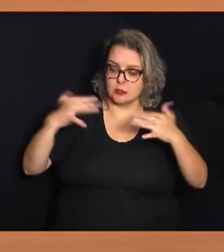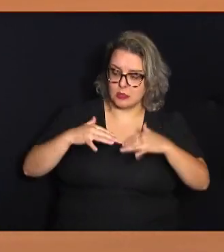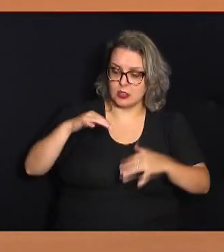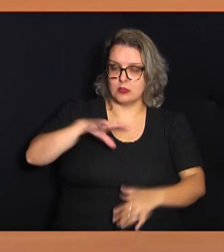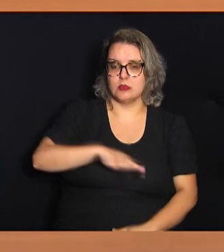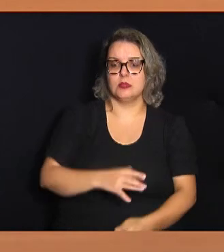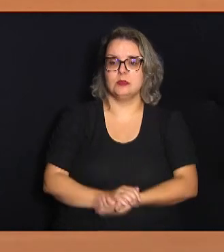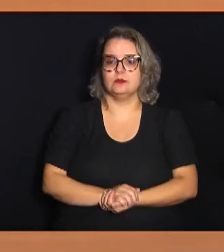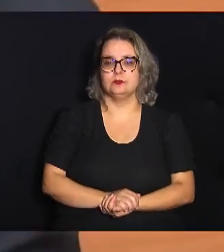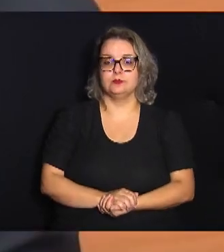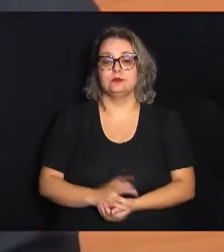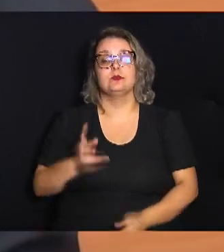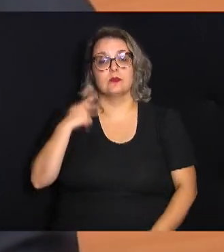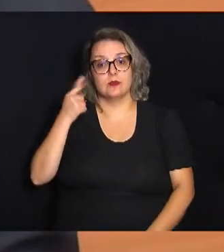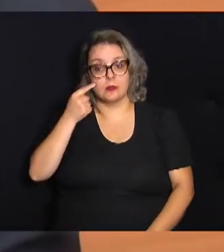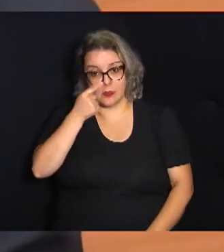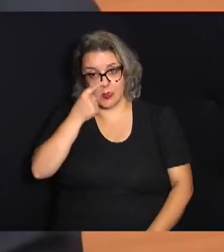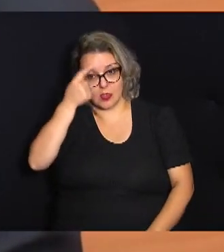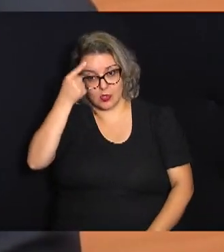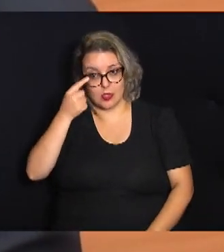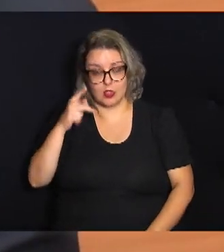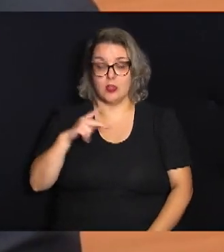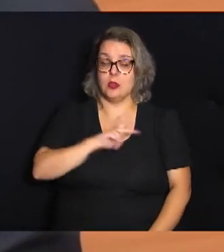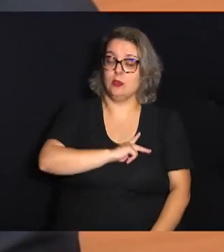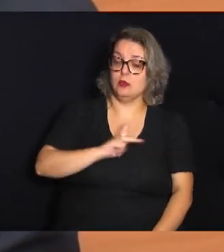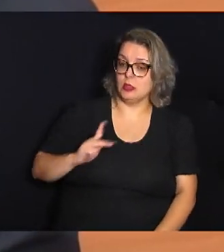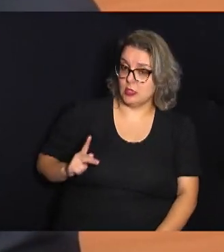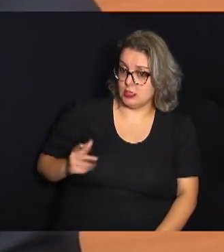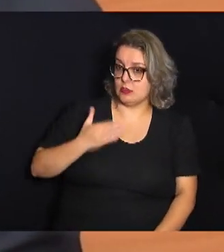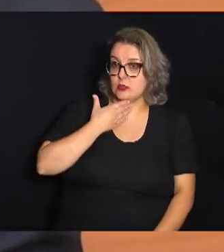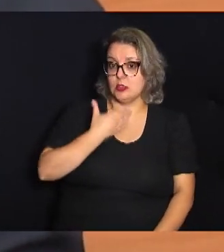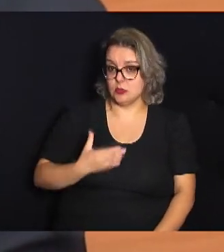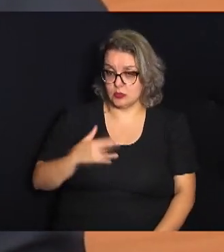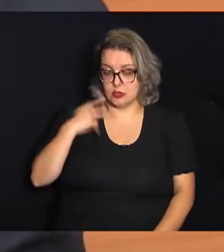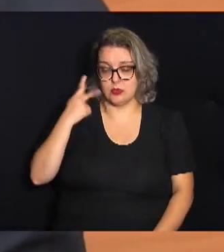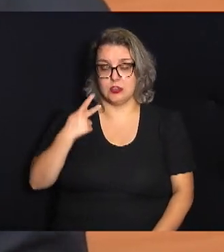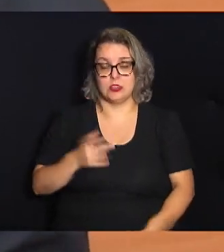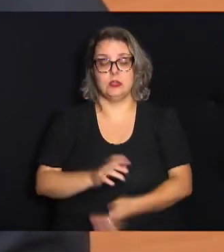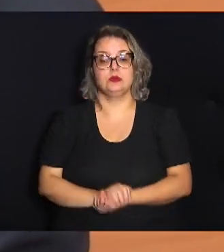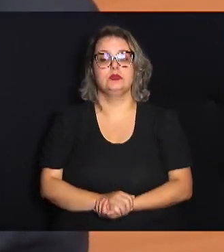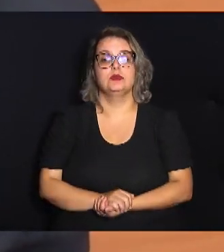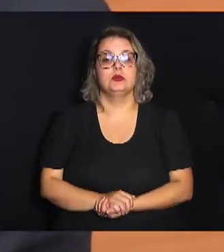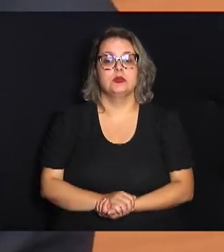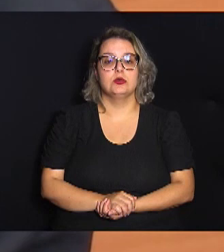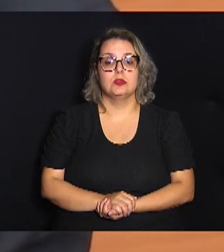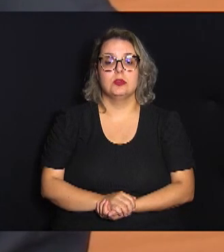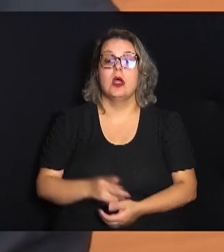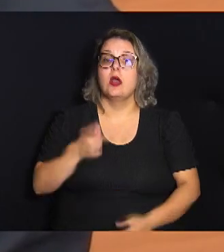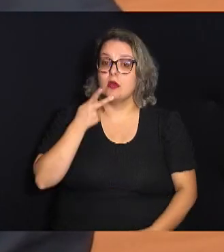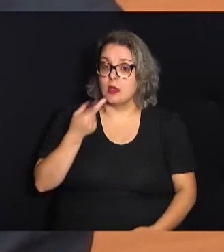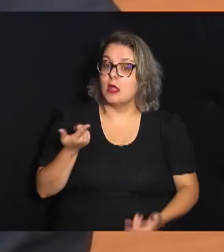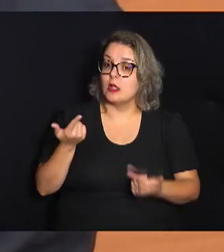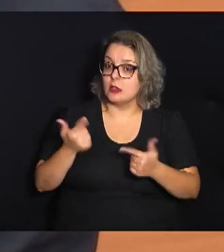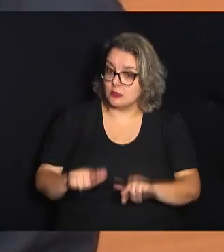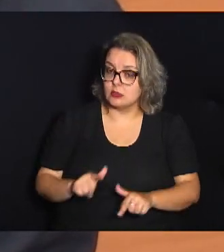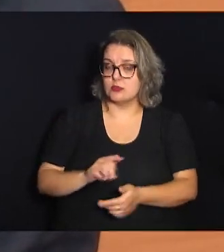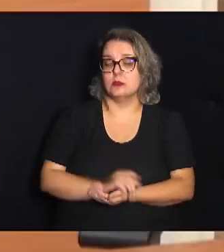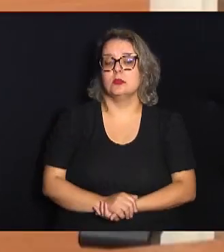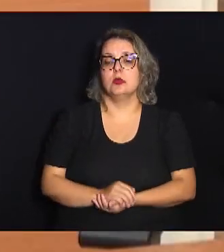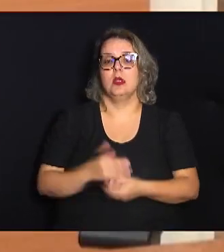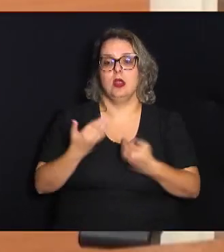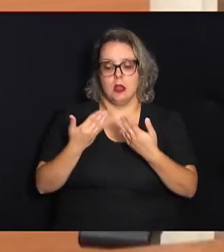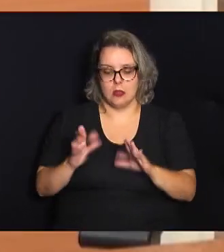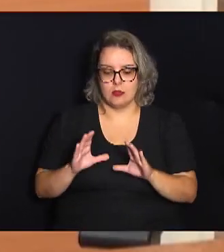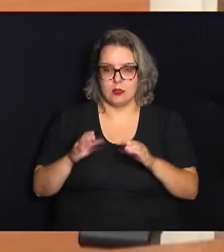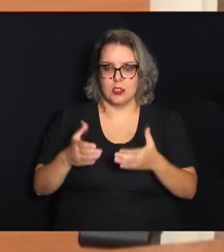A vereadora Paola Miguel e o presidente da comissão, vereador Carmo Luiz, reforçaram a abertura da comissão.